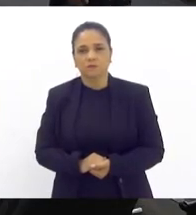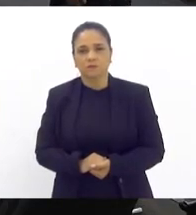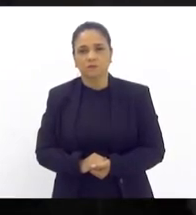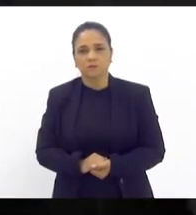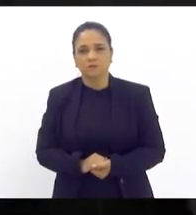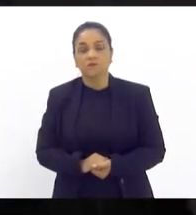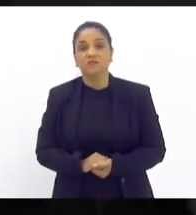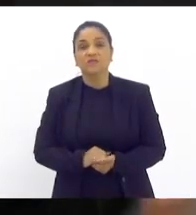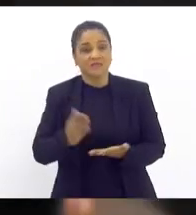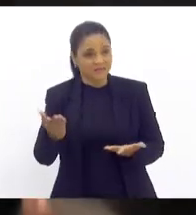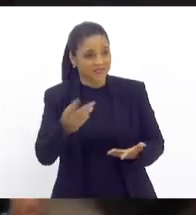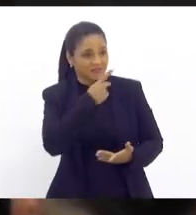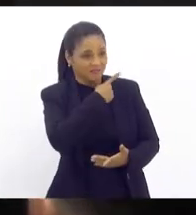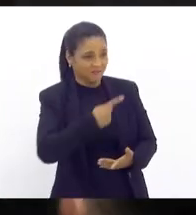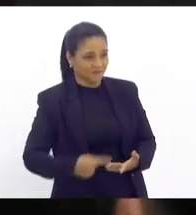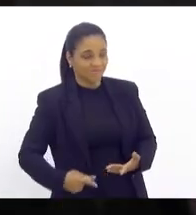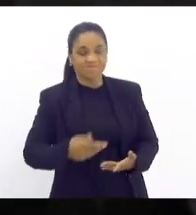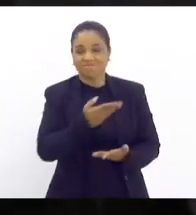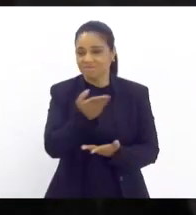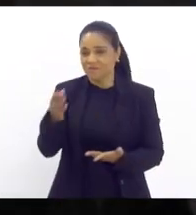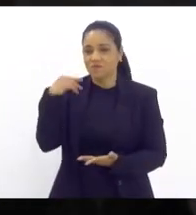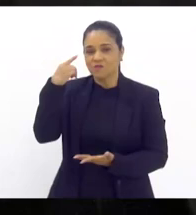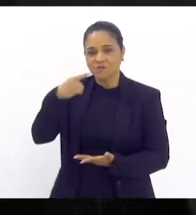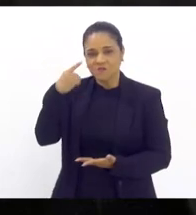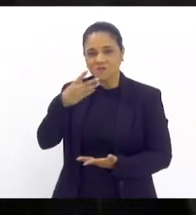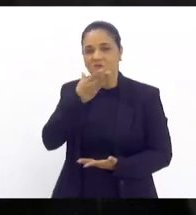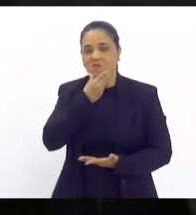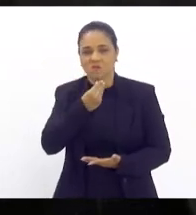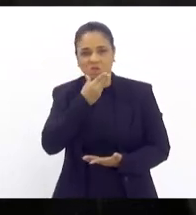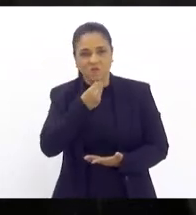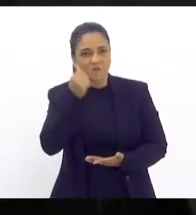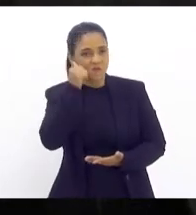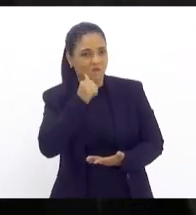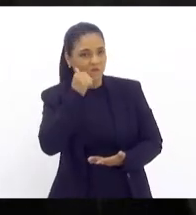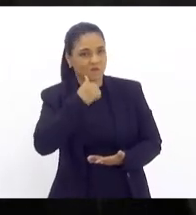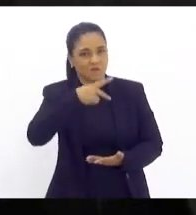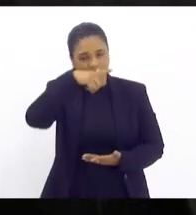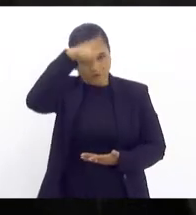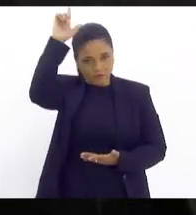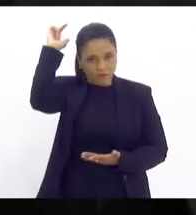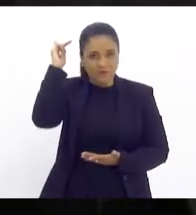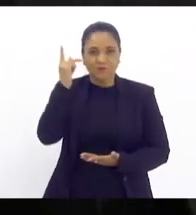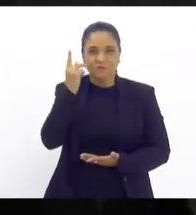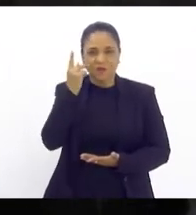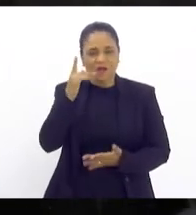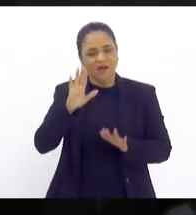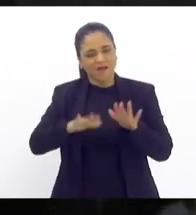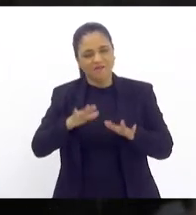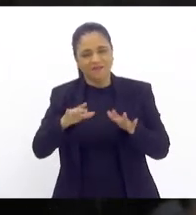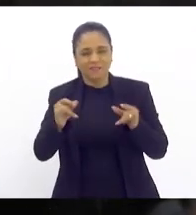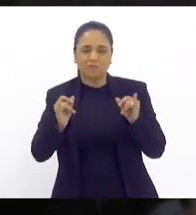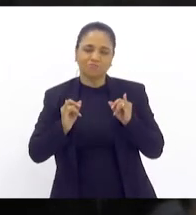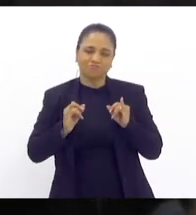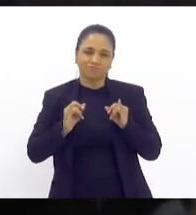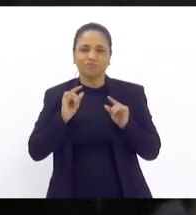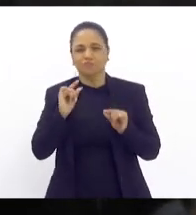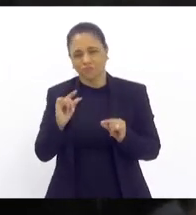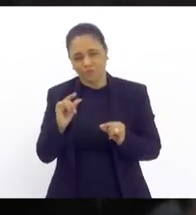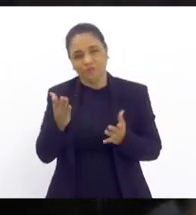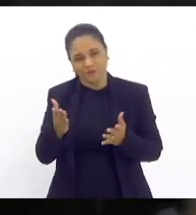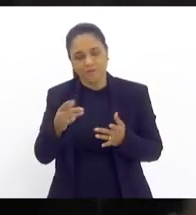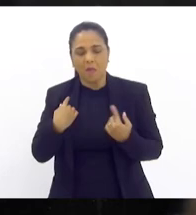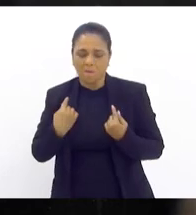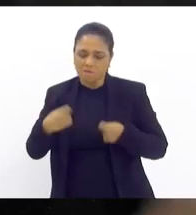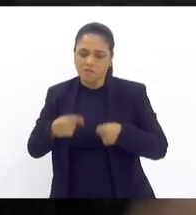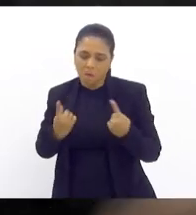senhora Presidente senhoras e senhores deputados Deputado Luiz Paulo às vezes a gente quer um pouquinho de comodidade né Deputado Luiz Paulo e tem que ser